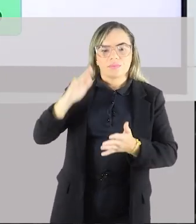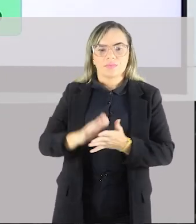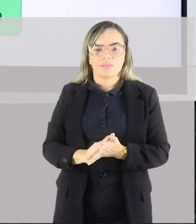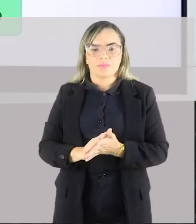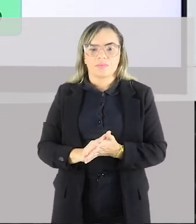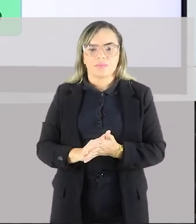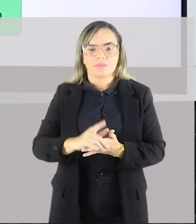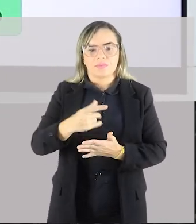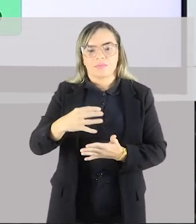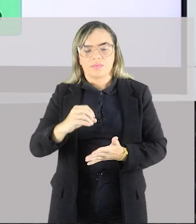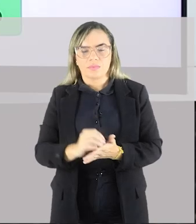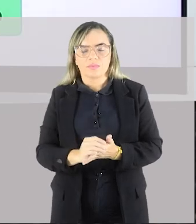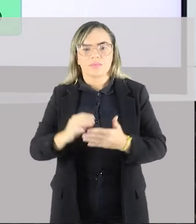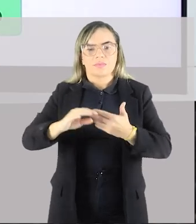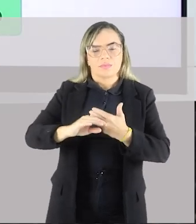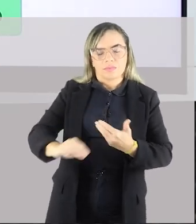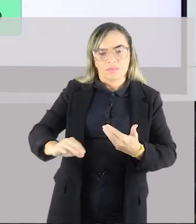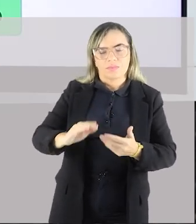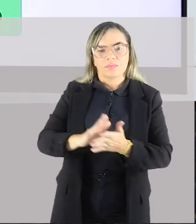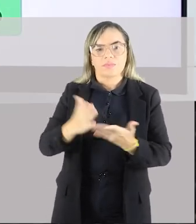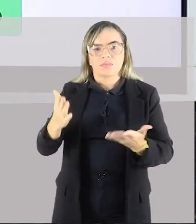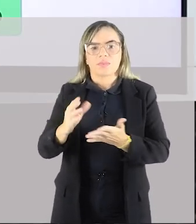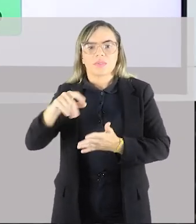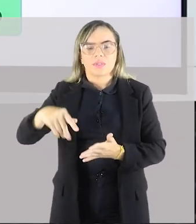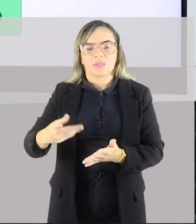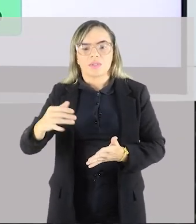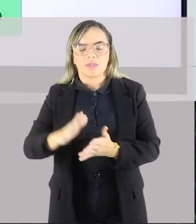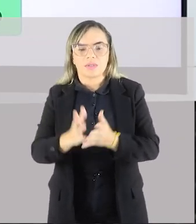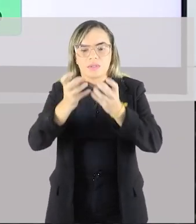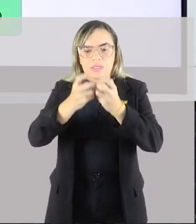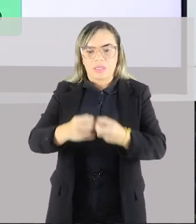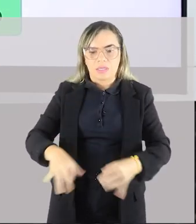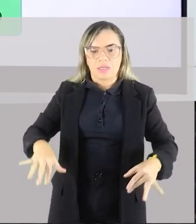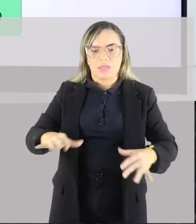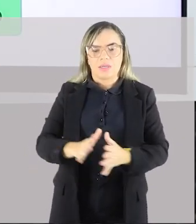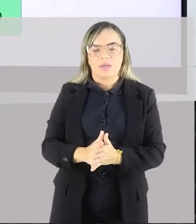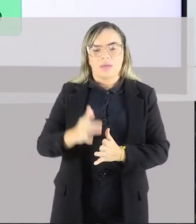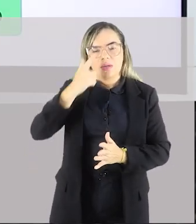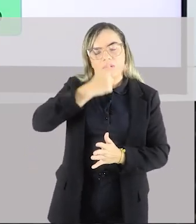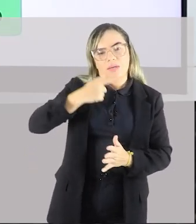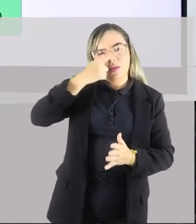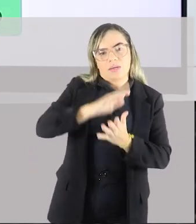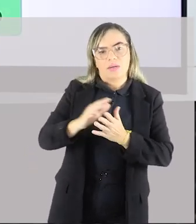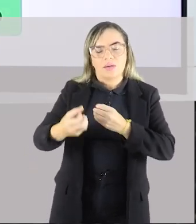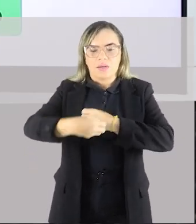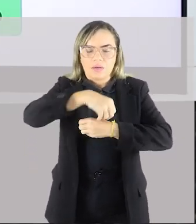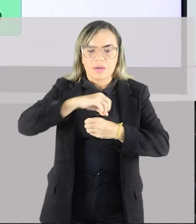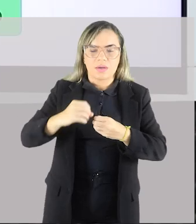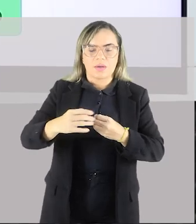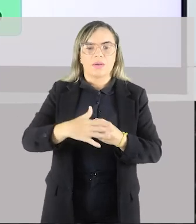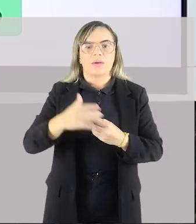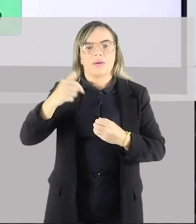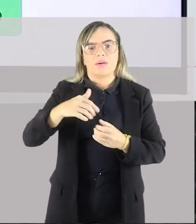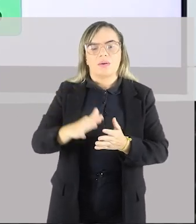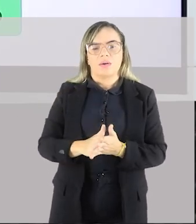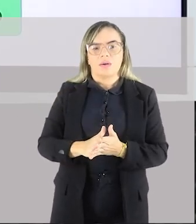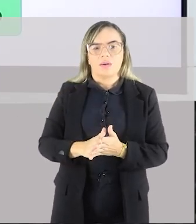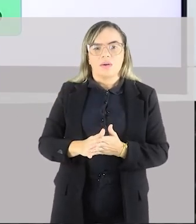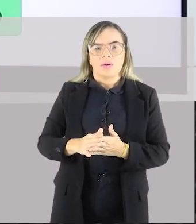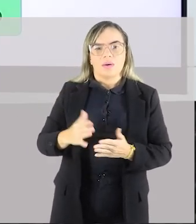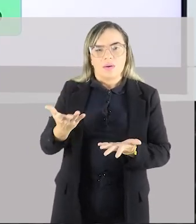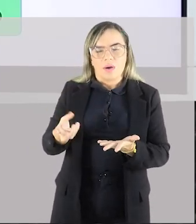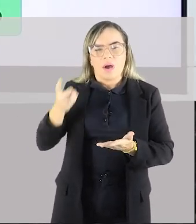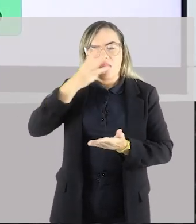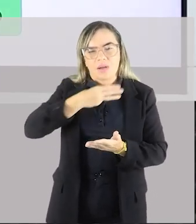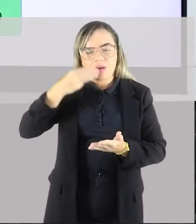lise significa quebra, tá? Então, glicólise é o quê? A quebra da molécula de glicose. Aquele açúcar que